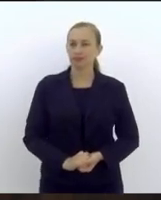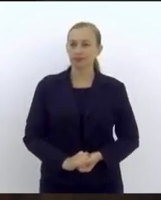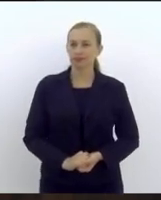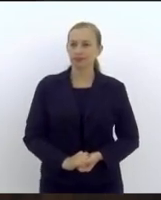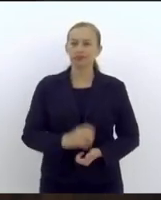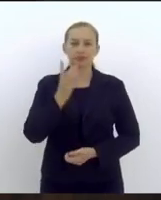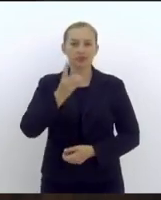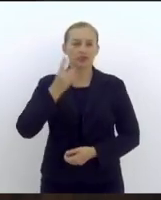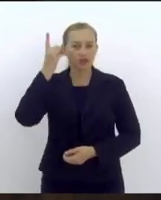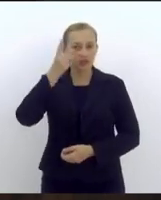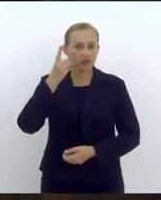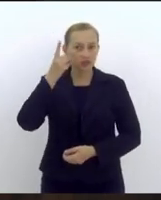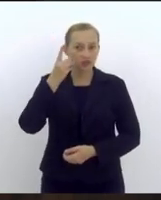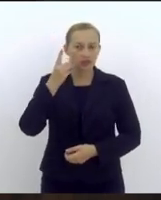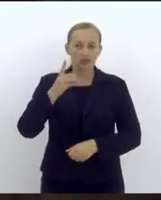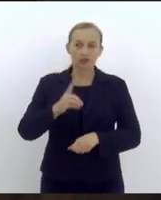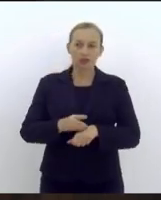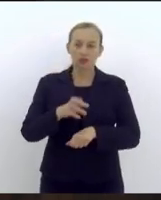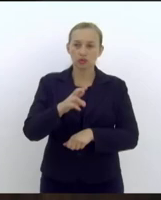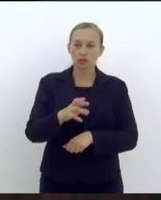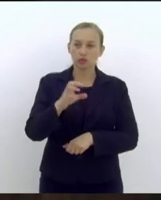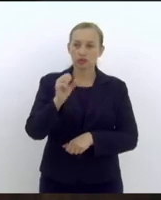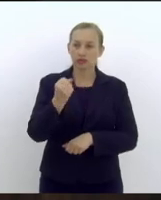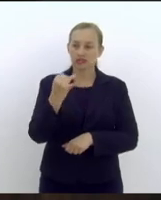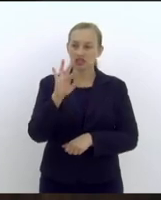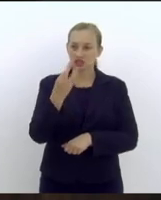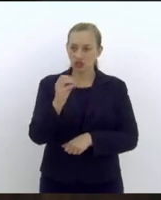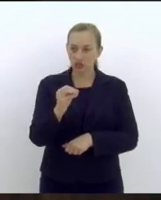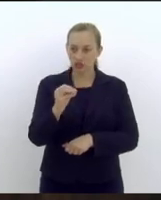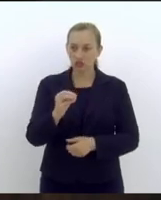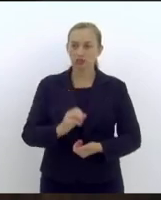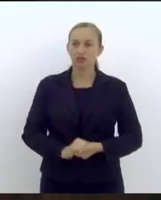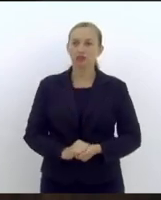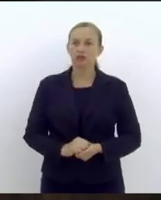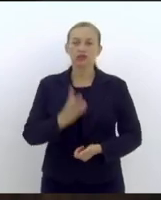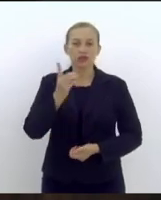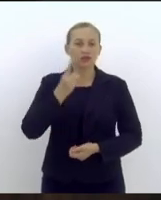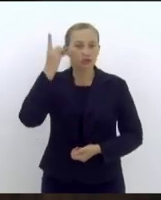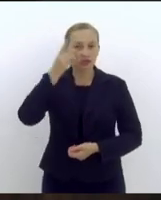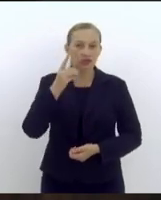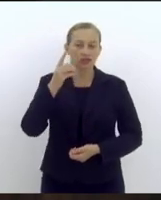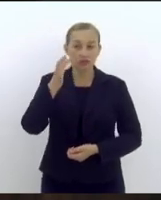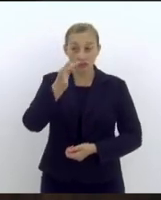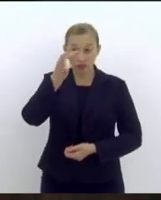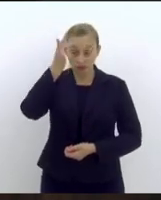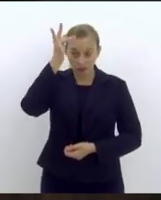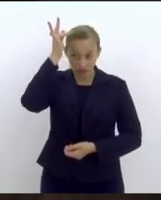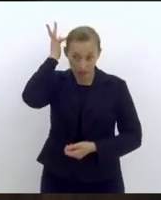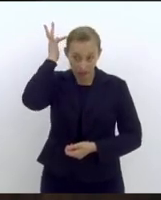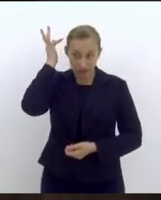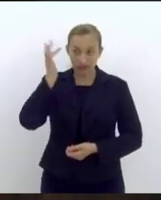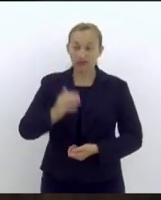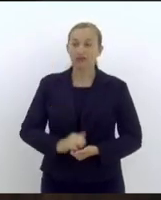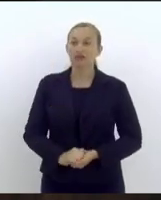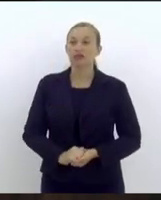Deputado Dr Serginho Deputado Fred Pacheco